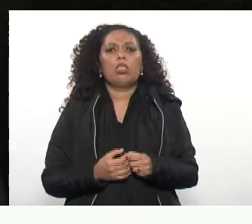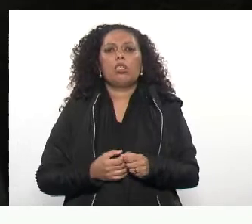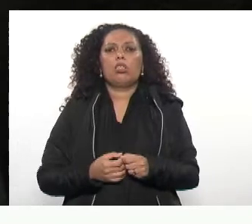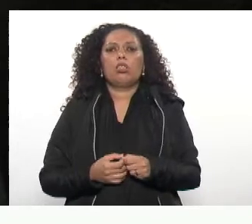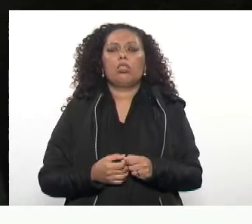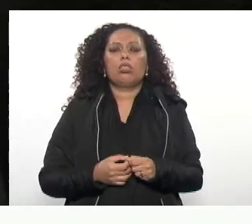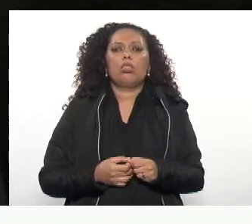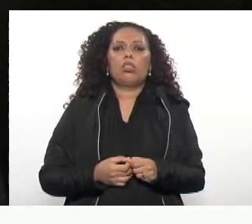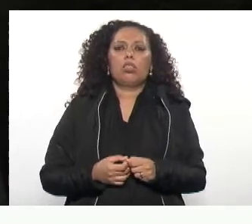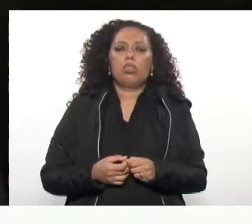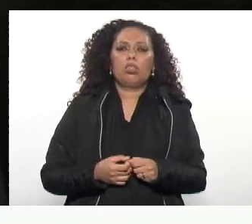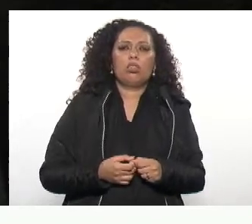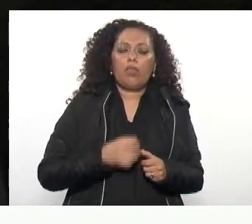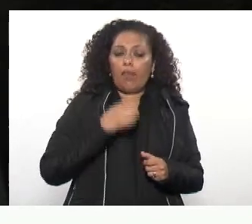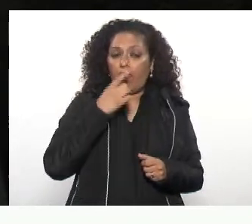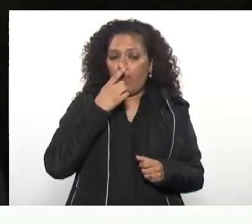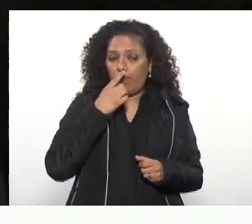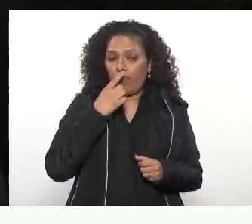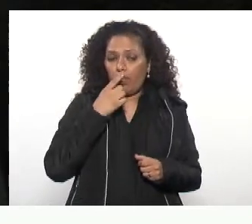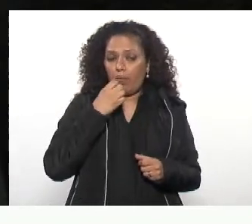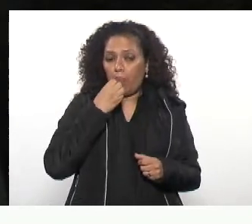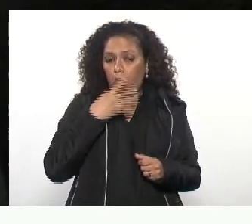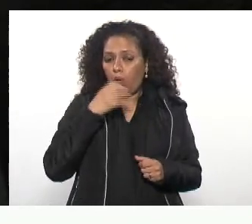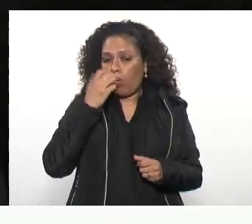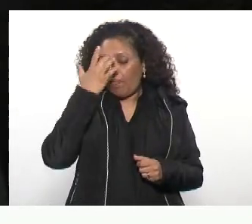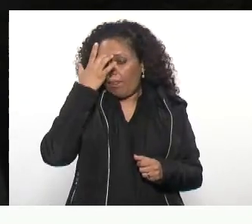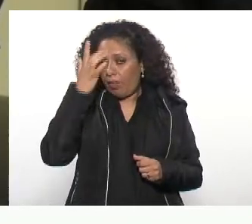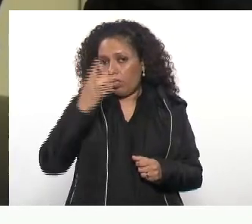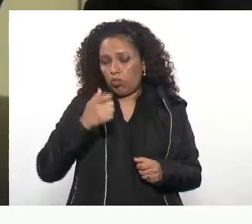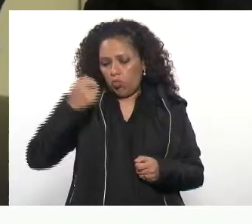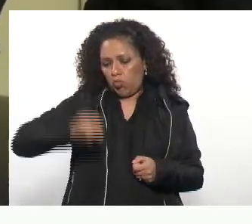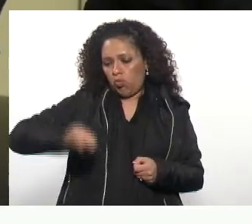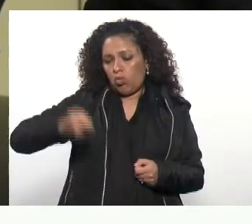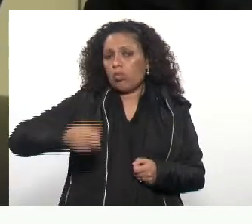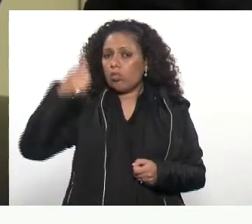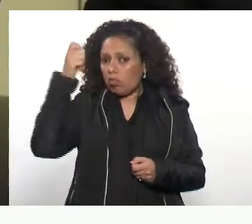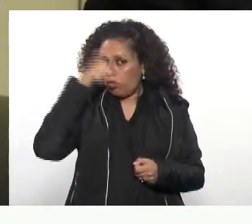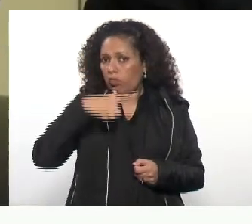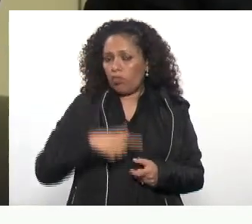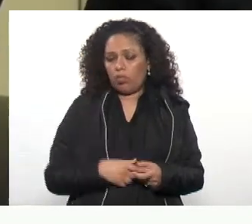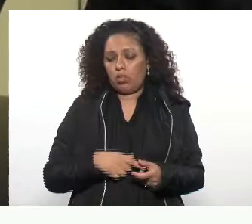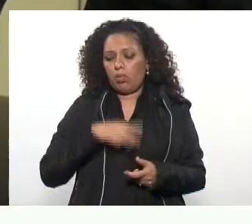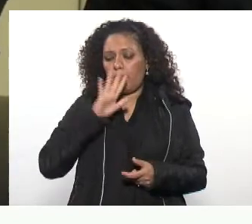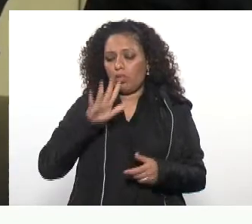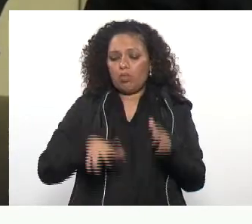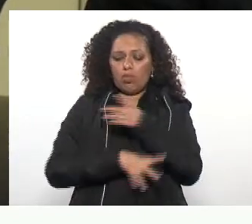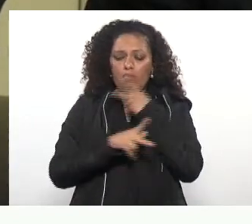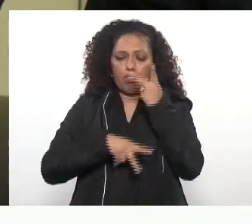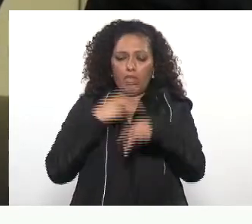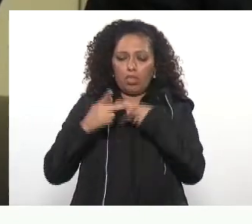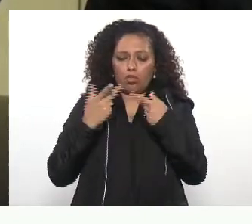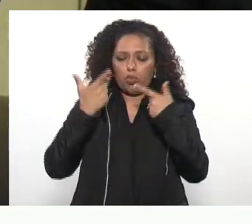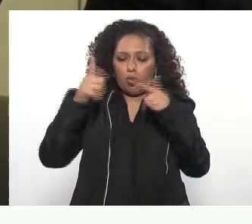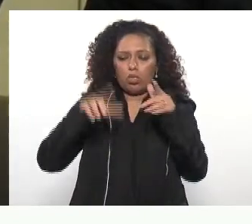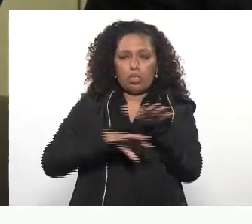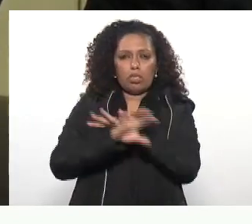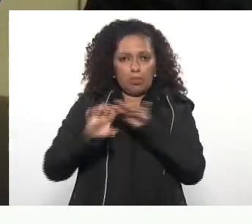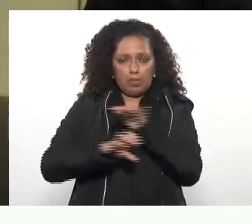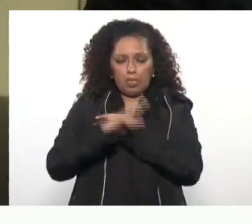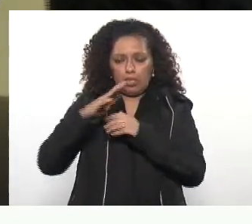ser justo nessa vida, né? Deputado, só para fazer uma diferenciação entre a SEDAI e as outras concessionárias, né? A